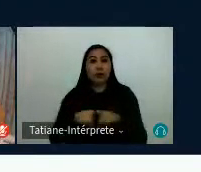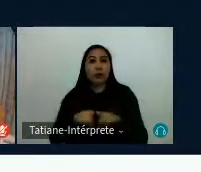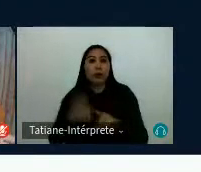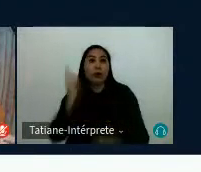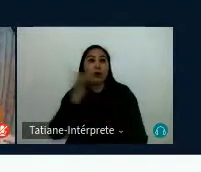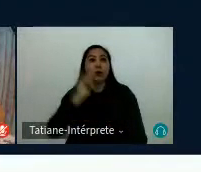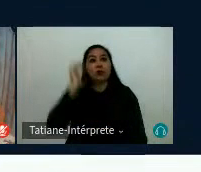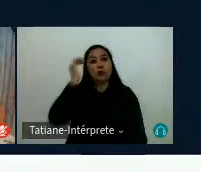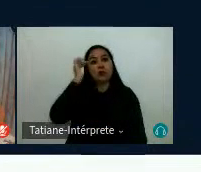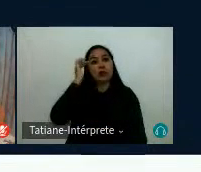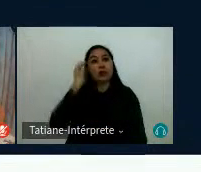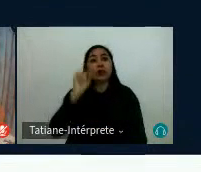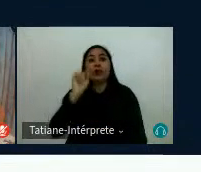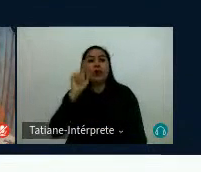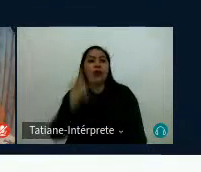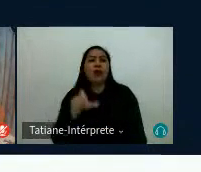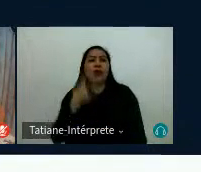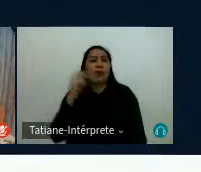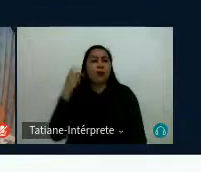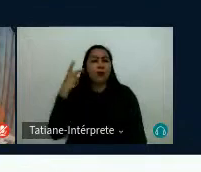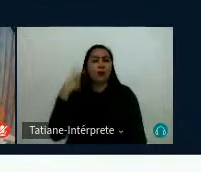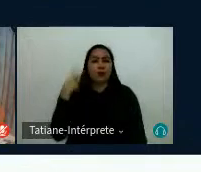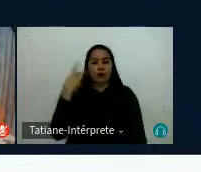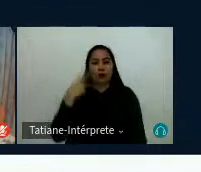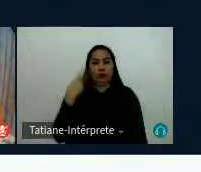o que é o político. Então,